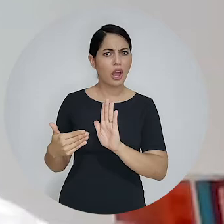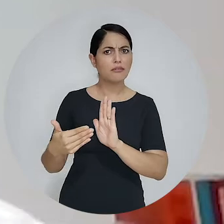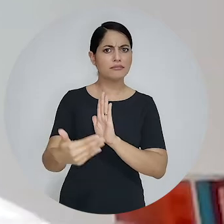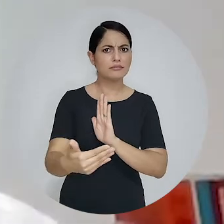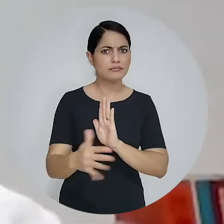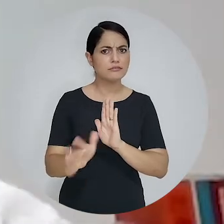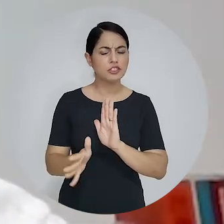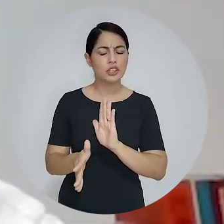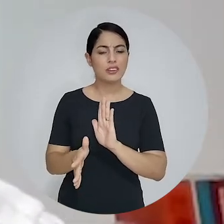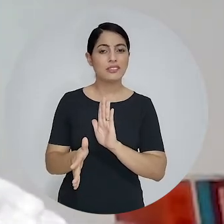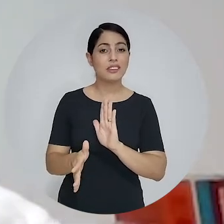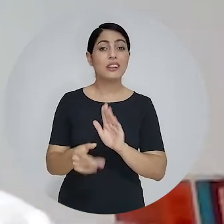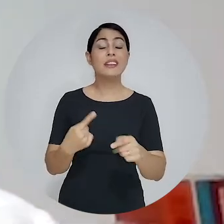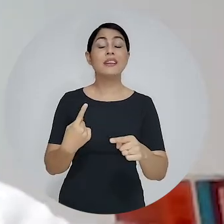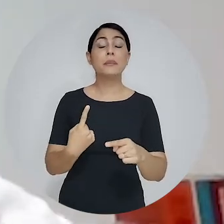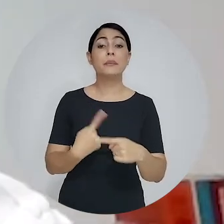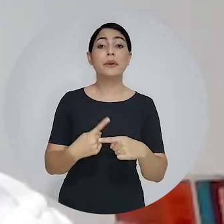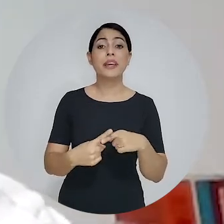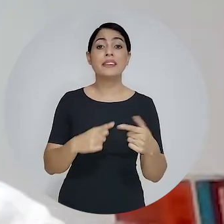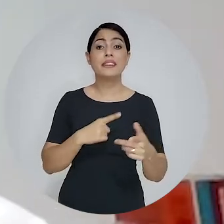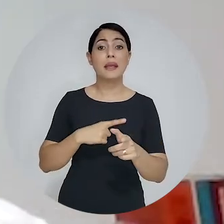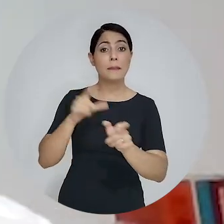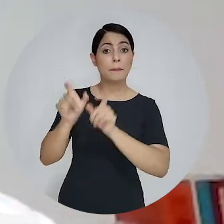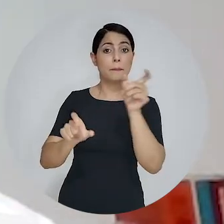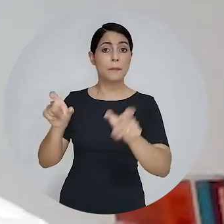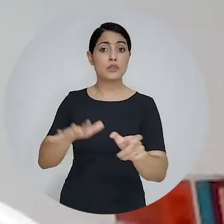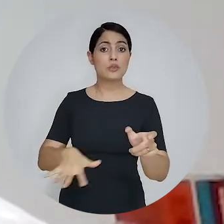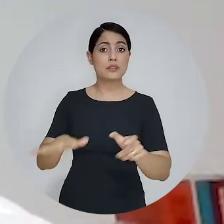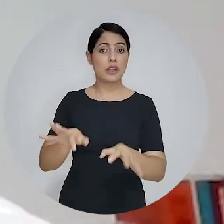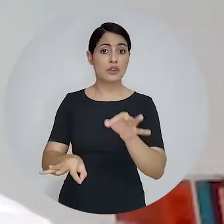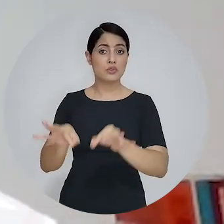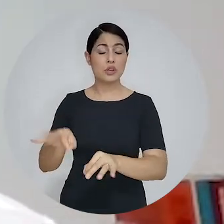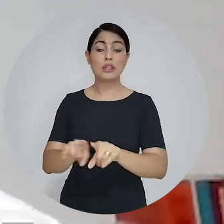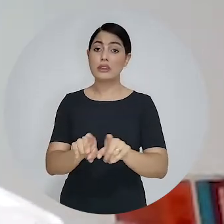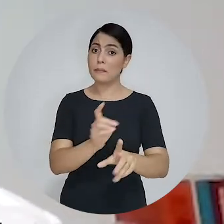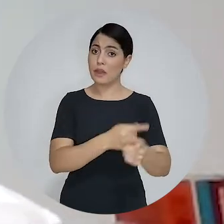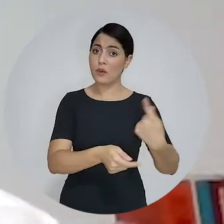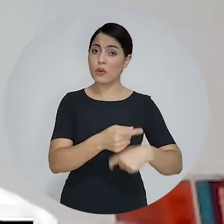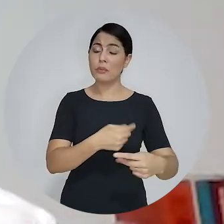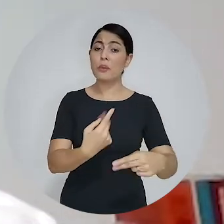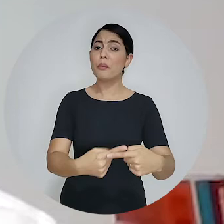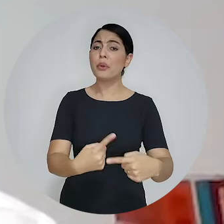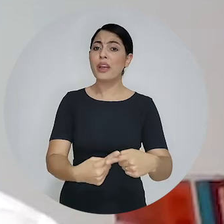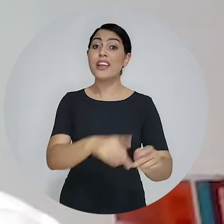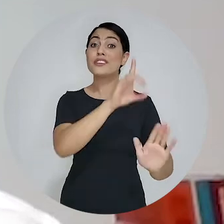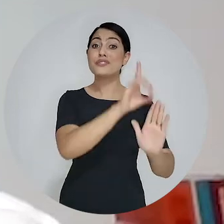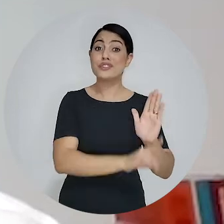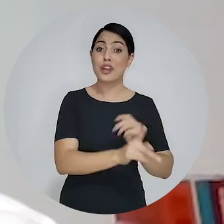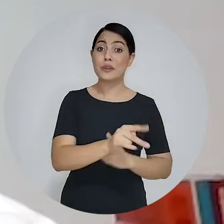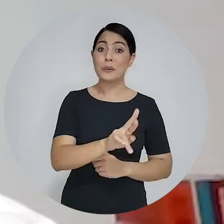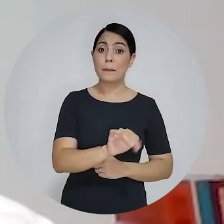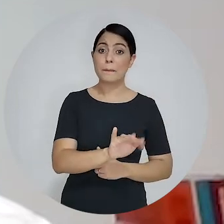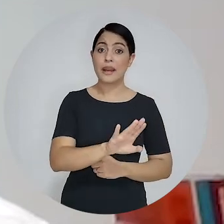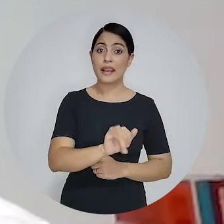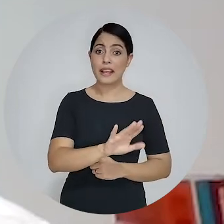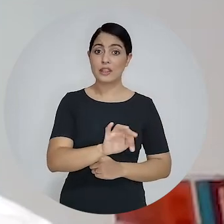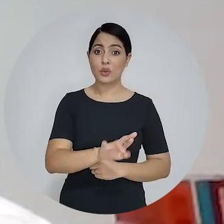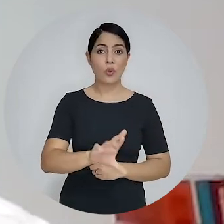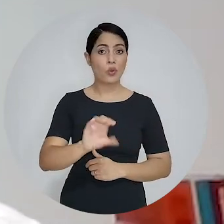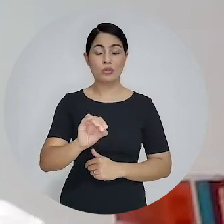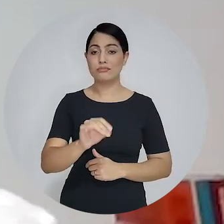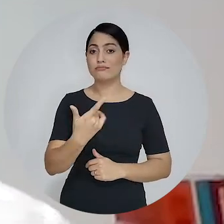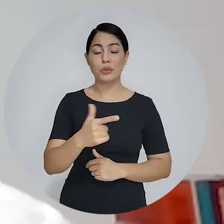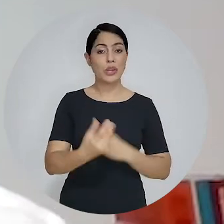Nós estamos sendo acompanhados nesse entendimento por muitos juristas, inclusive economistas. Por quê? Porque o precatório, na verdade, ele